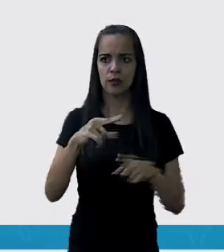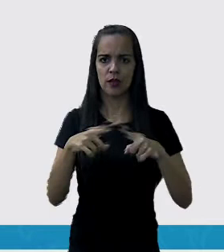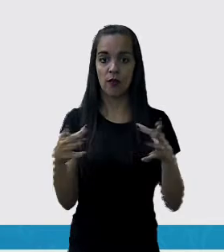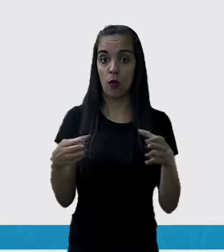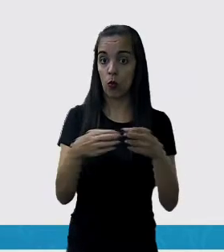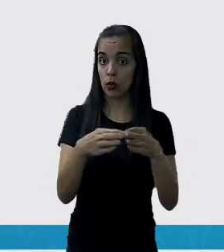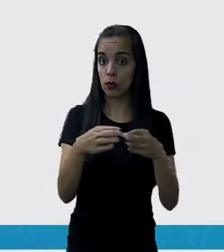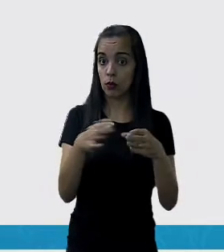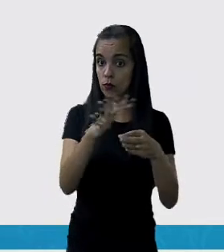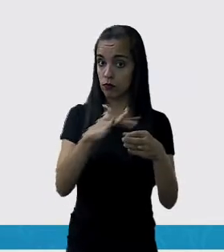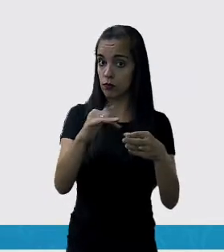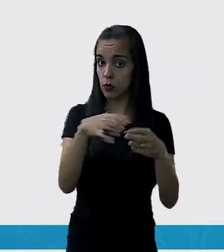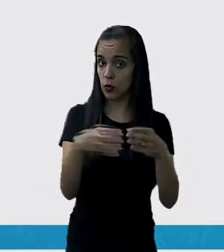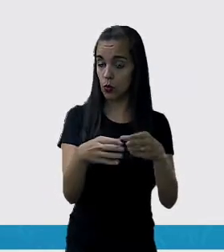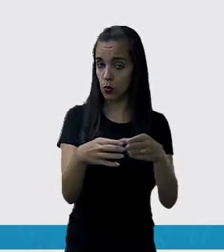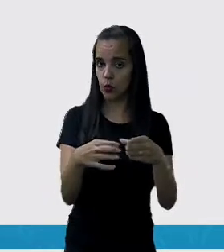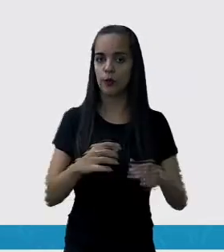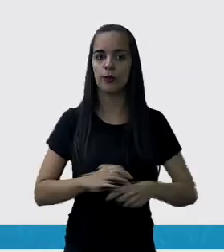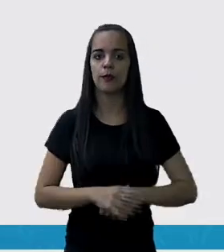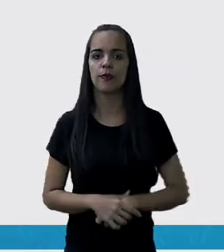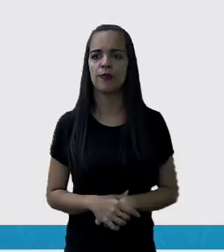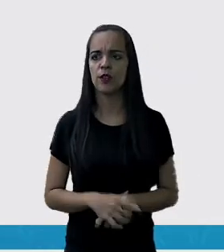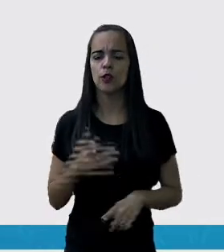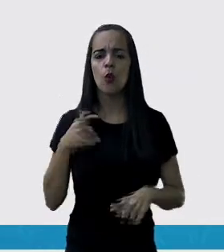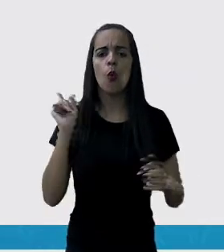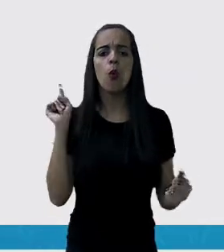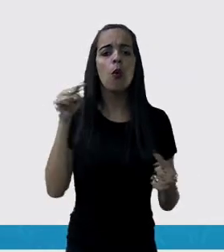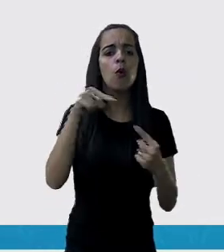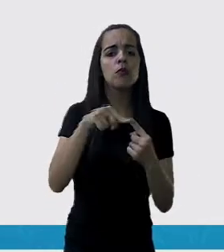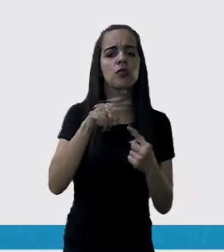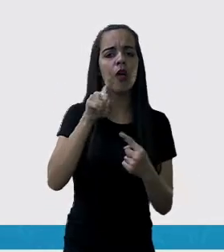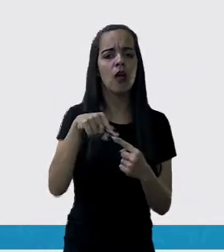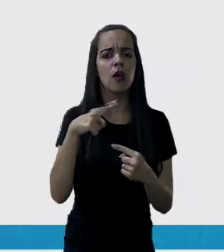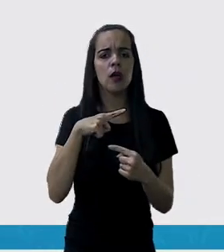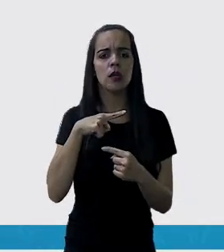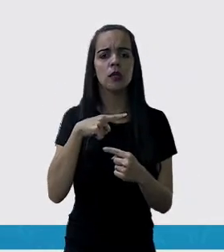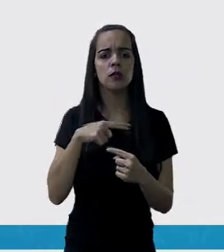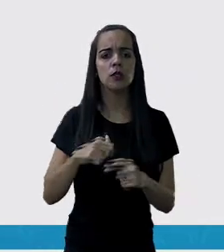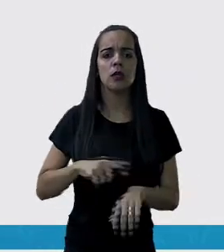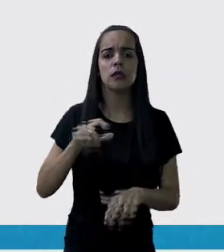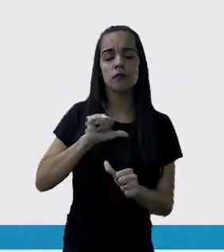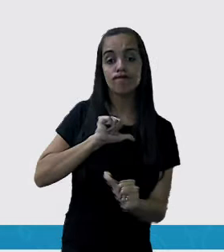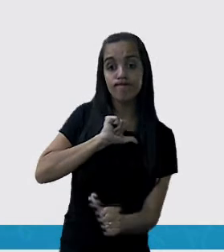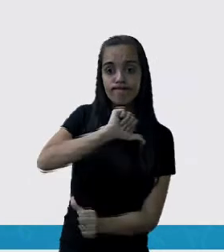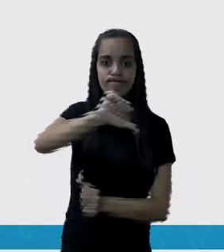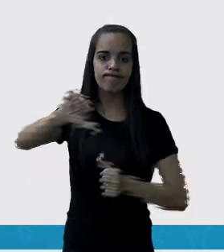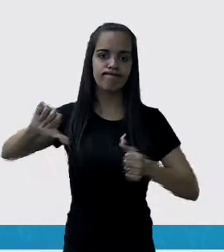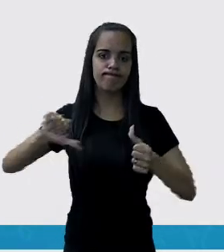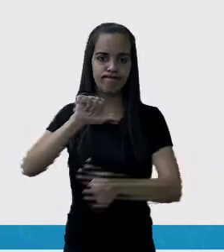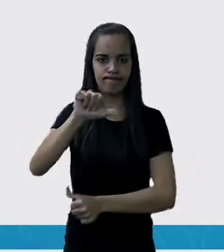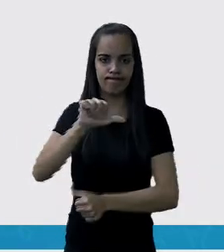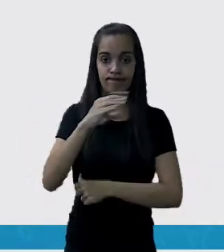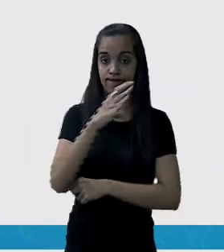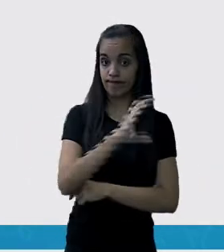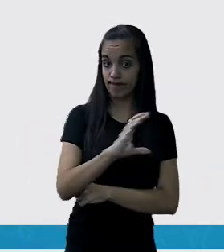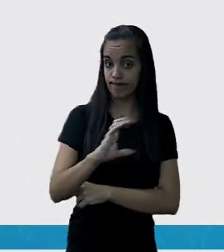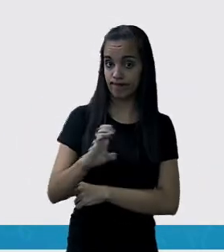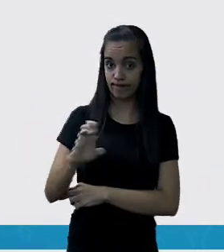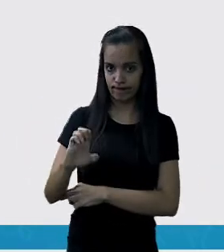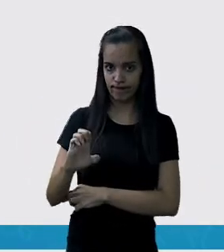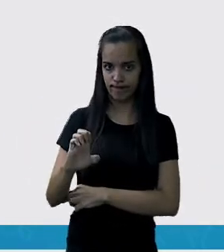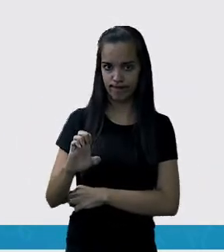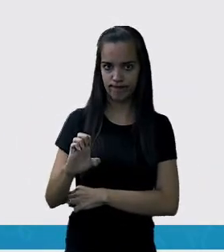grupo. Tranquilo? O objetivo era, posteriormente, transformar